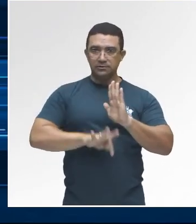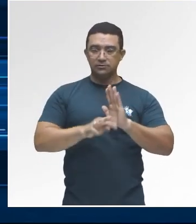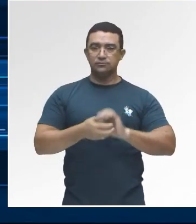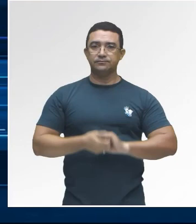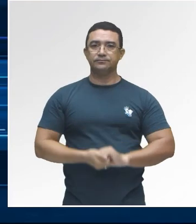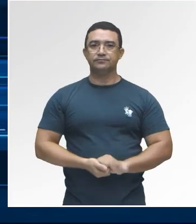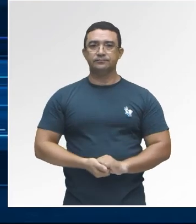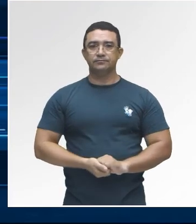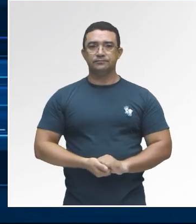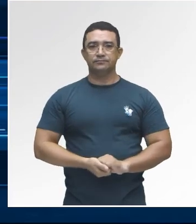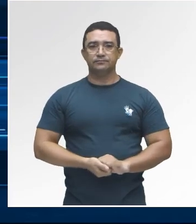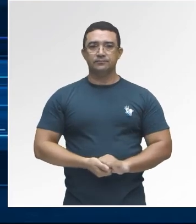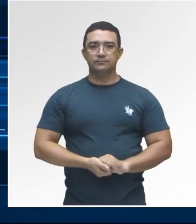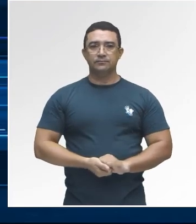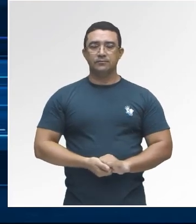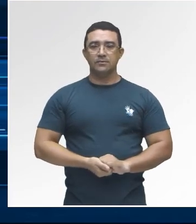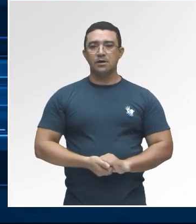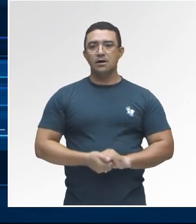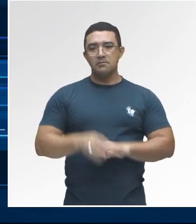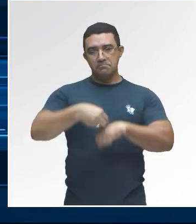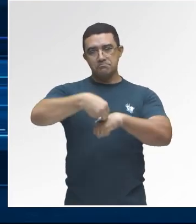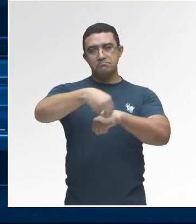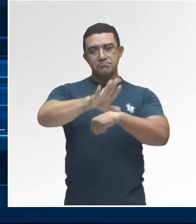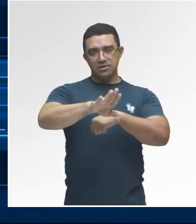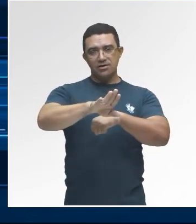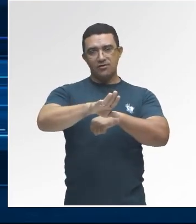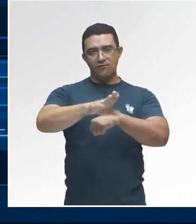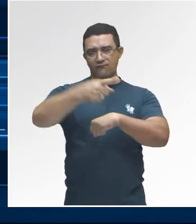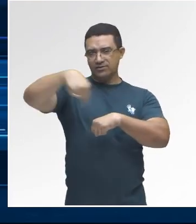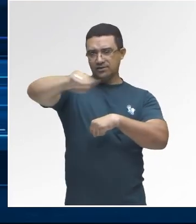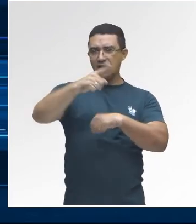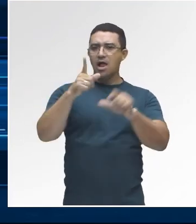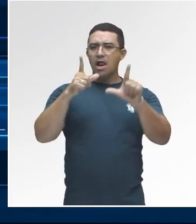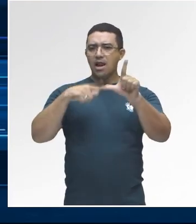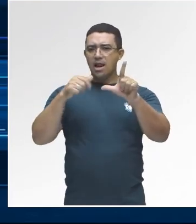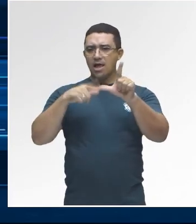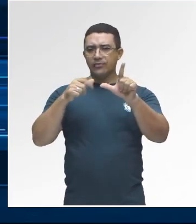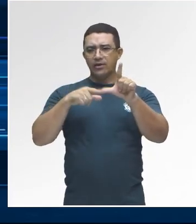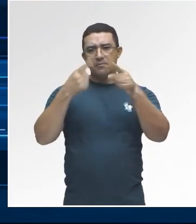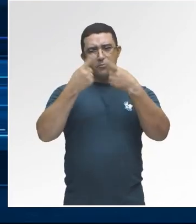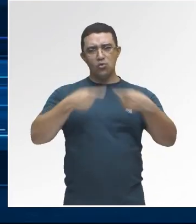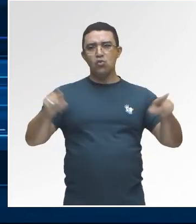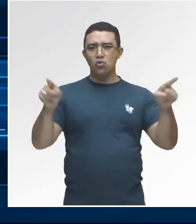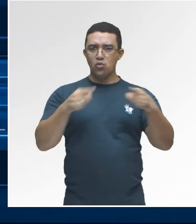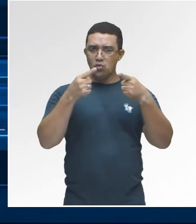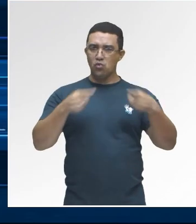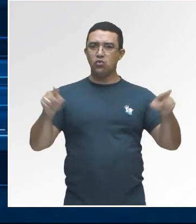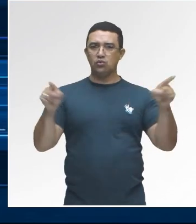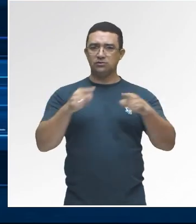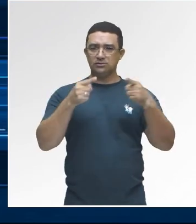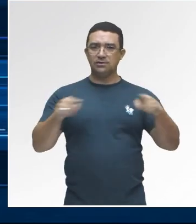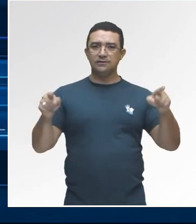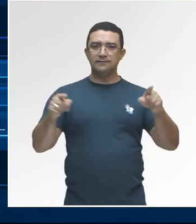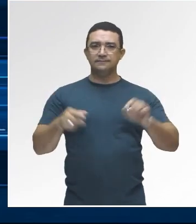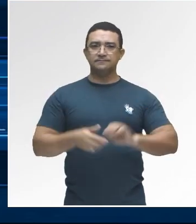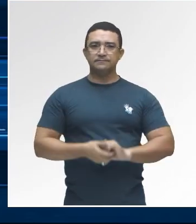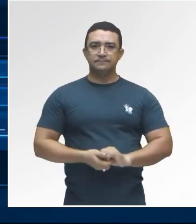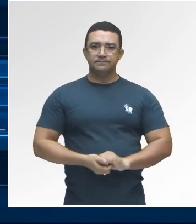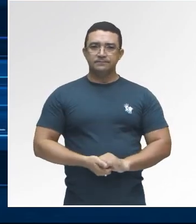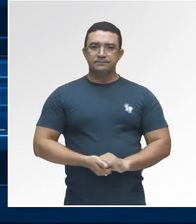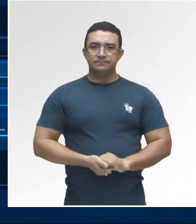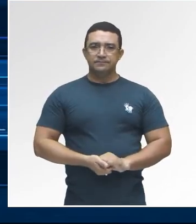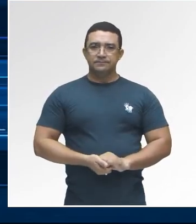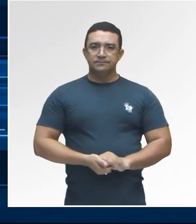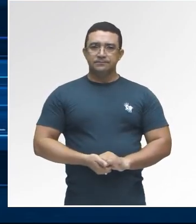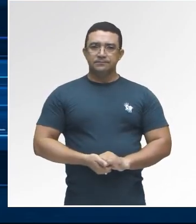Continuando, tem uma sugestão de uma letra de música que é do Sam Smith, né? Dancing with a Stranger. Então, você tem